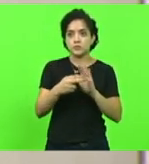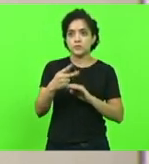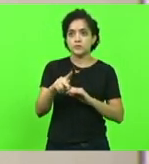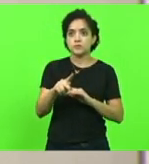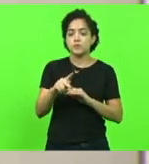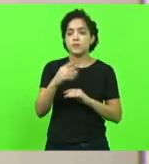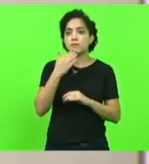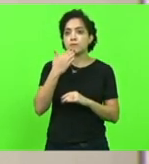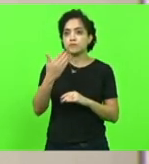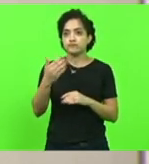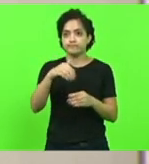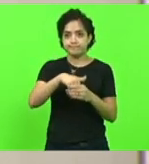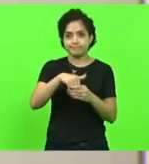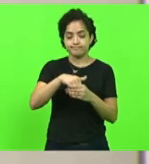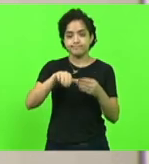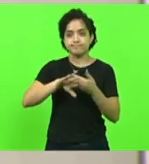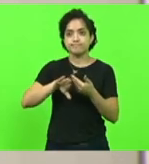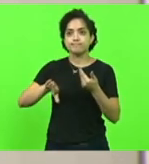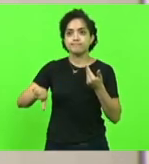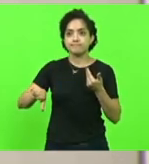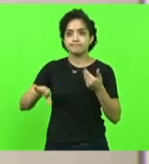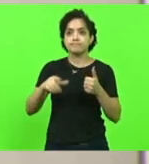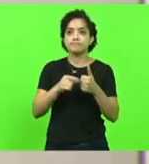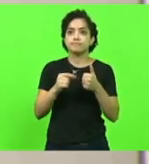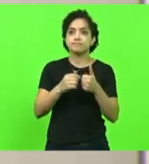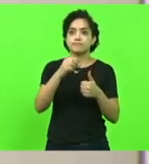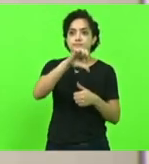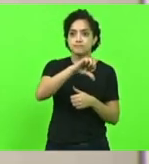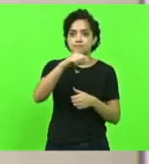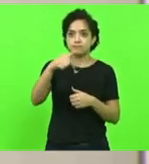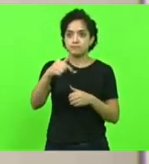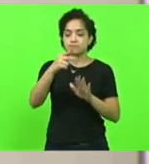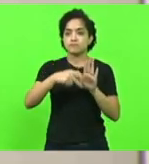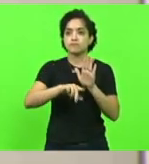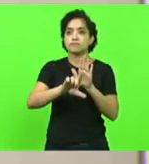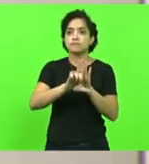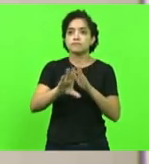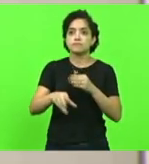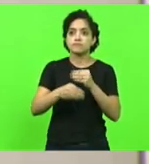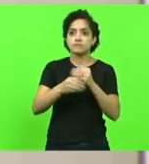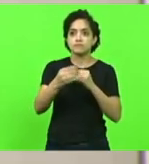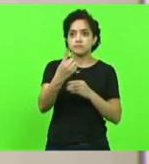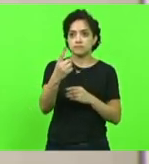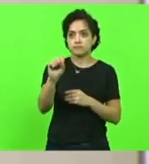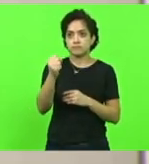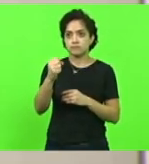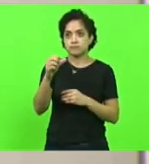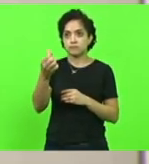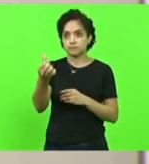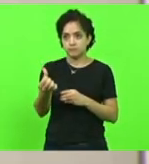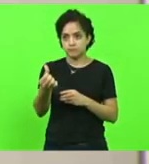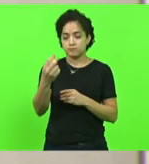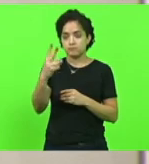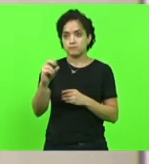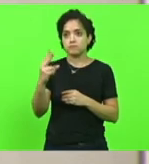requeremos a votação em separado do artigo 97 do projeto de lei complementar número 18.6, 2021.